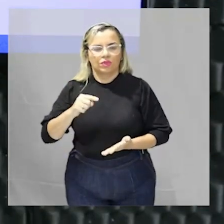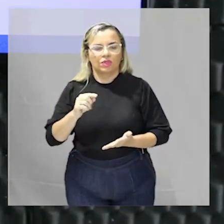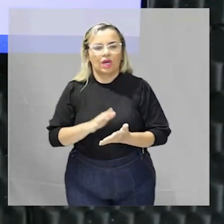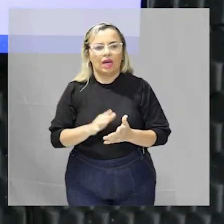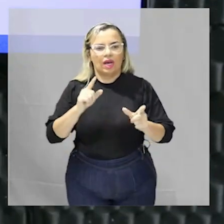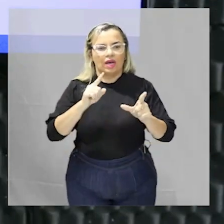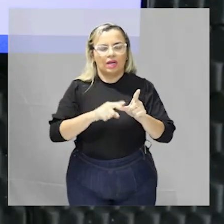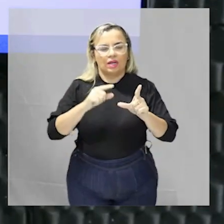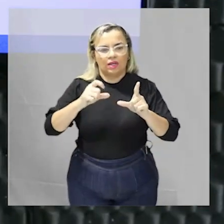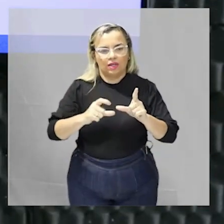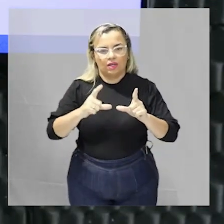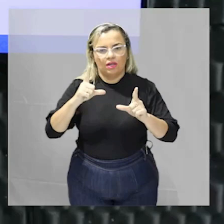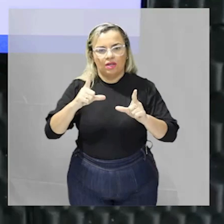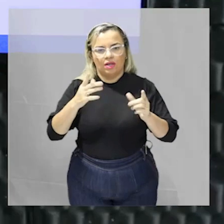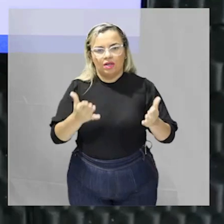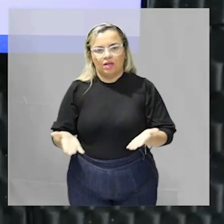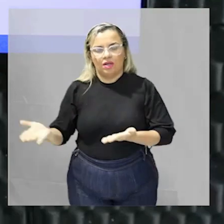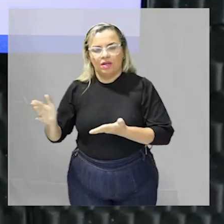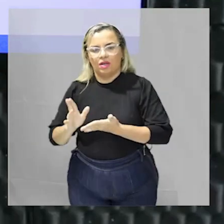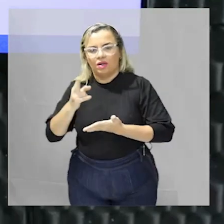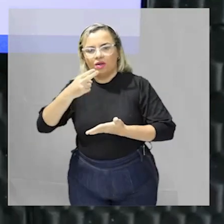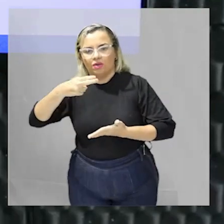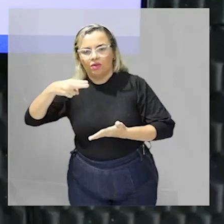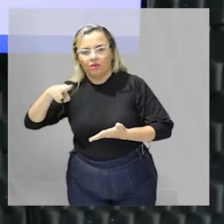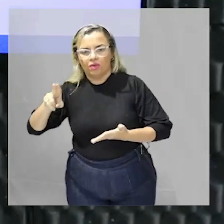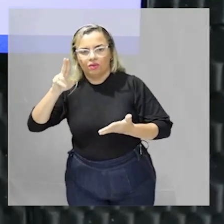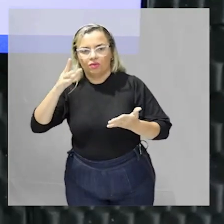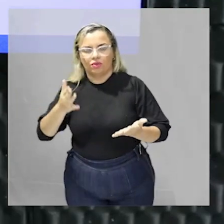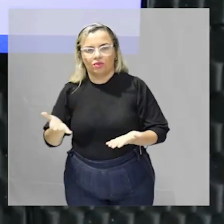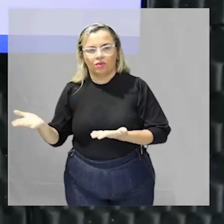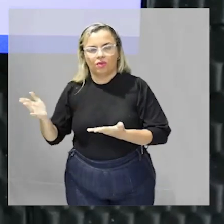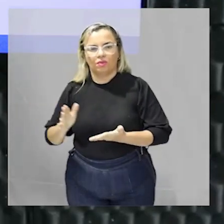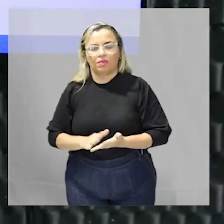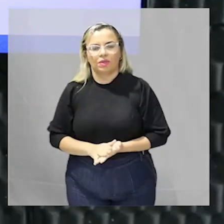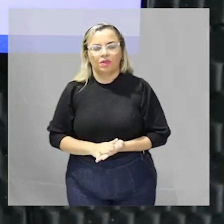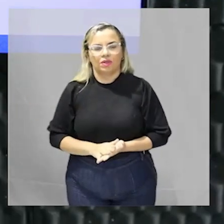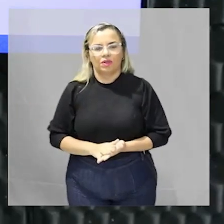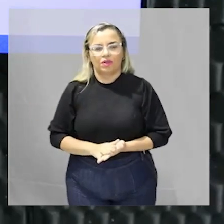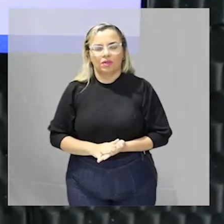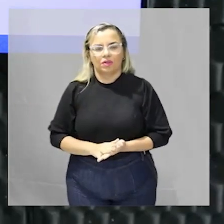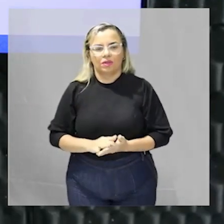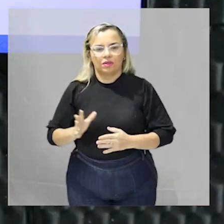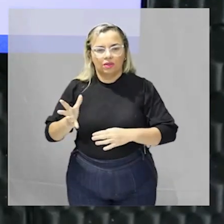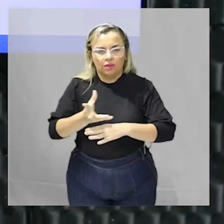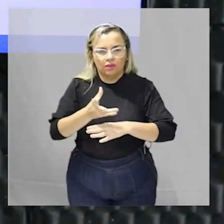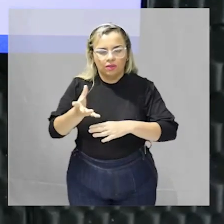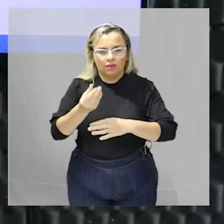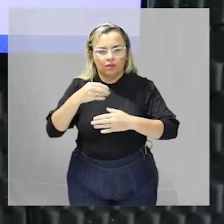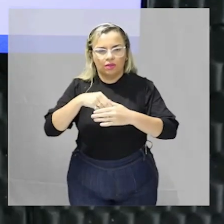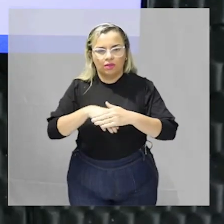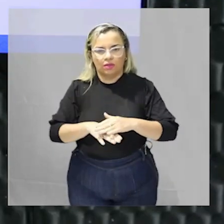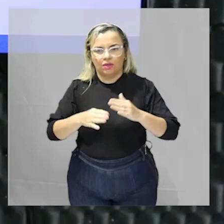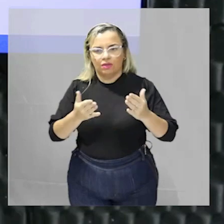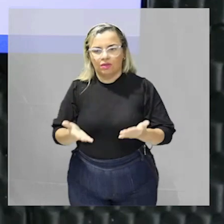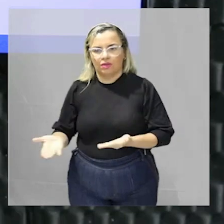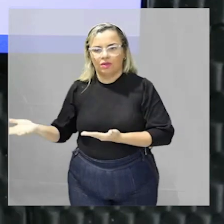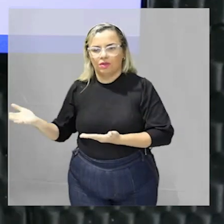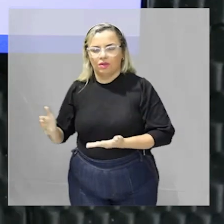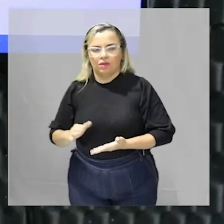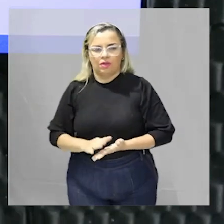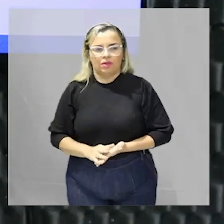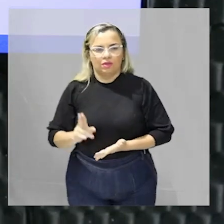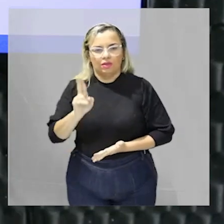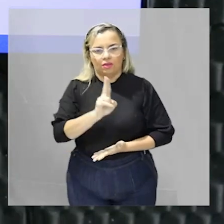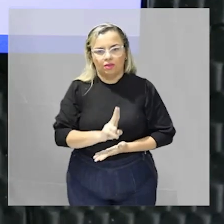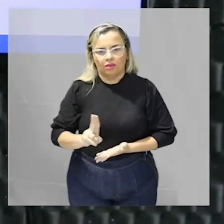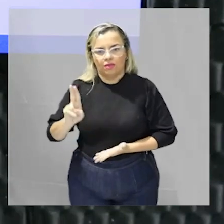o nome da coleção, tá? E ele é também de uma universidade chamada UNAM,